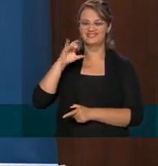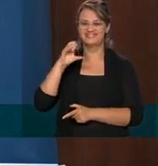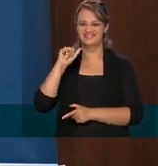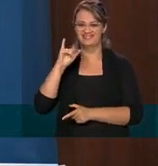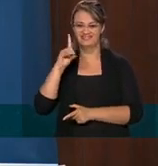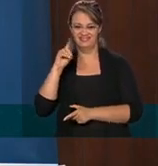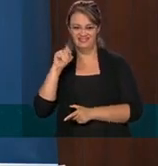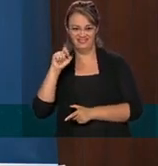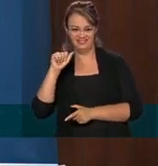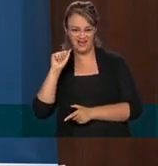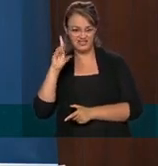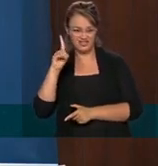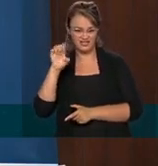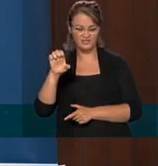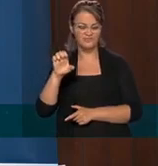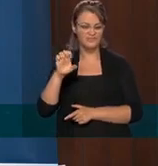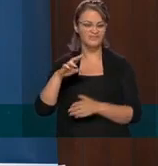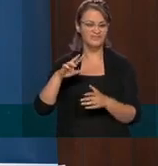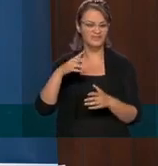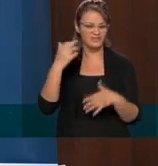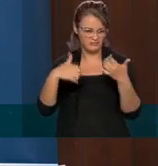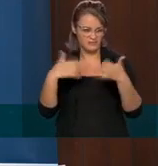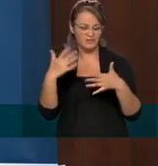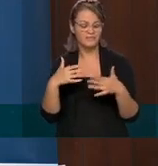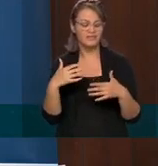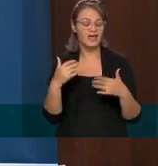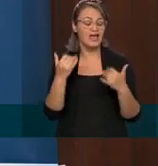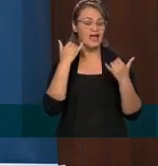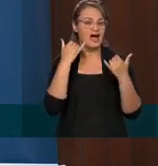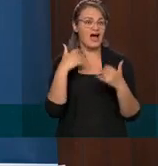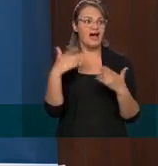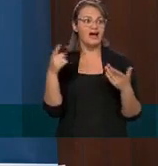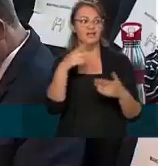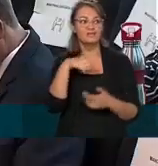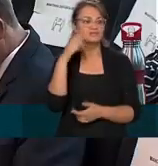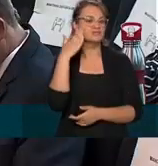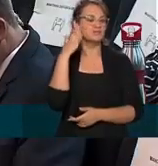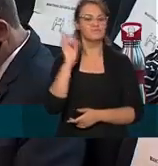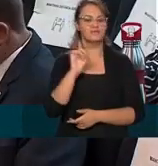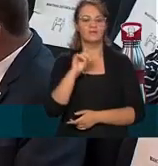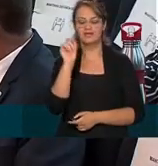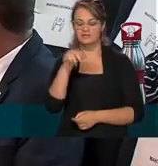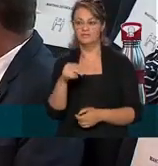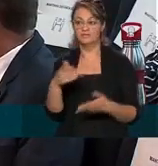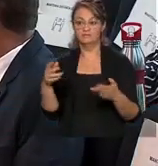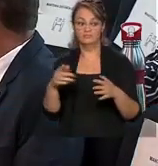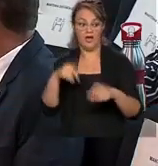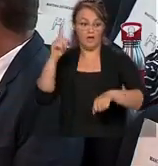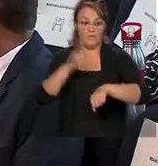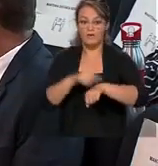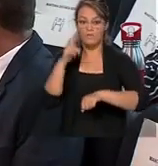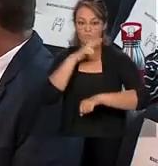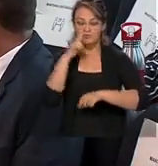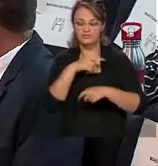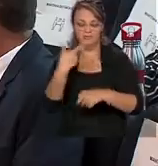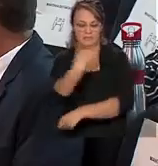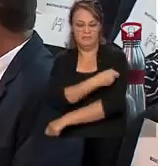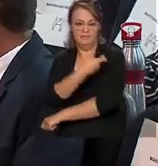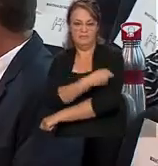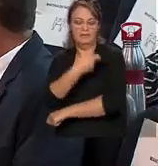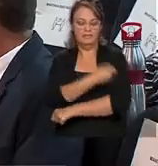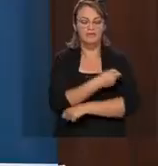Nós não sabemos, e por serem dados ainda preliminares, numa autorização de uso emergencial, nós não sabemos